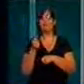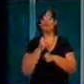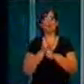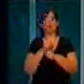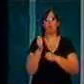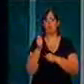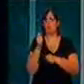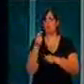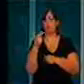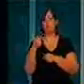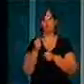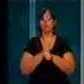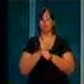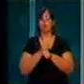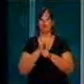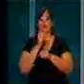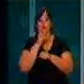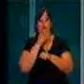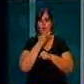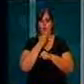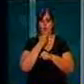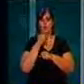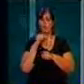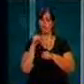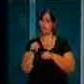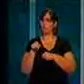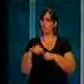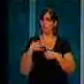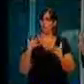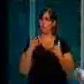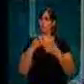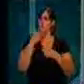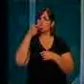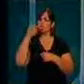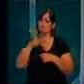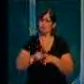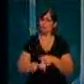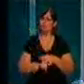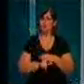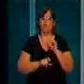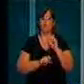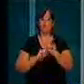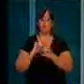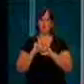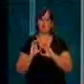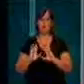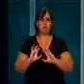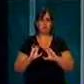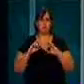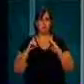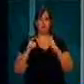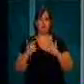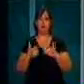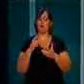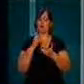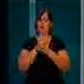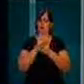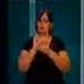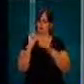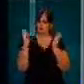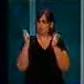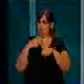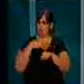quase 20 anos. Ora, nessa medida, eu quero reiterar que é evidente que ainda que eu pudesse ter tido